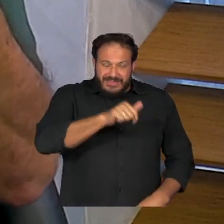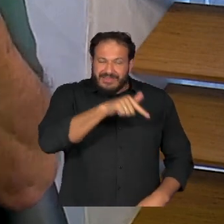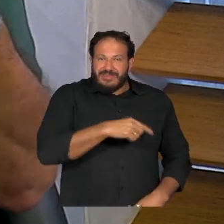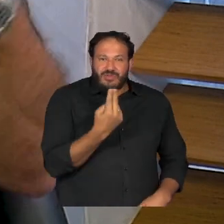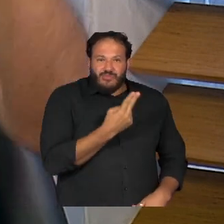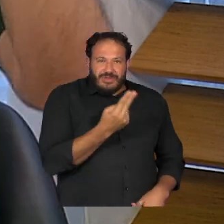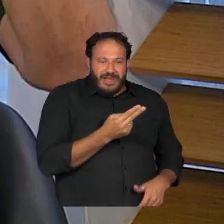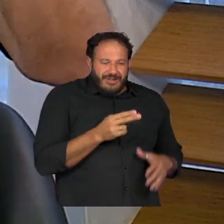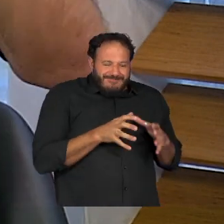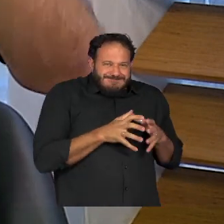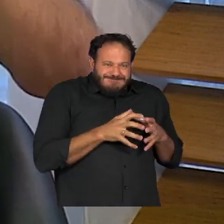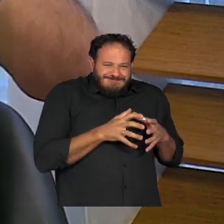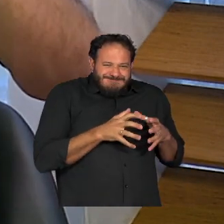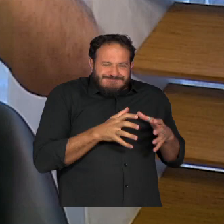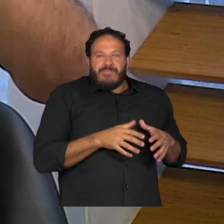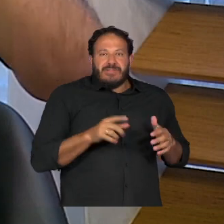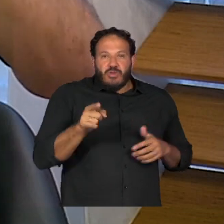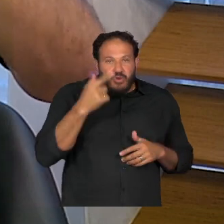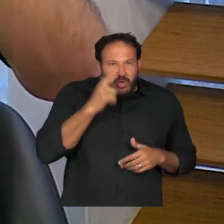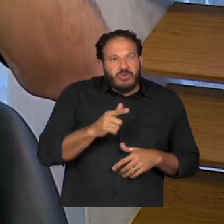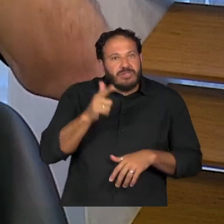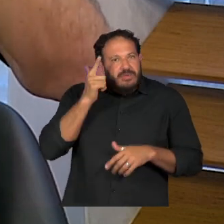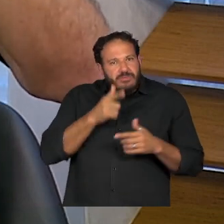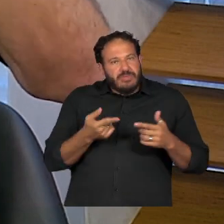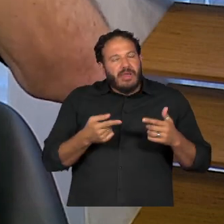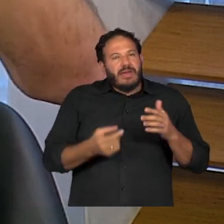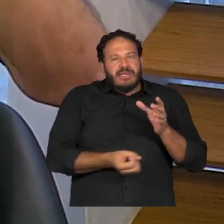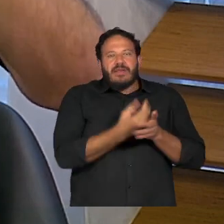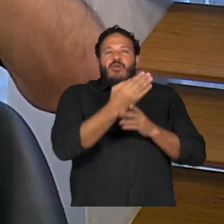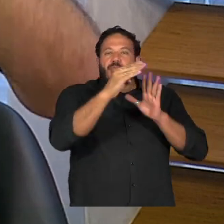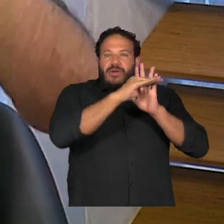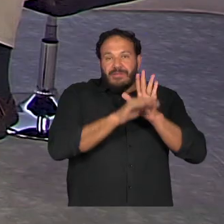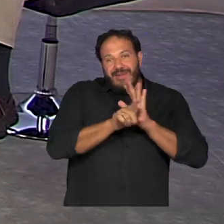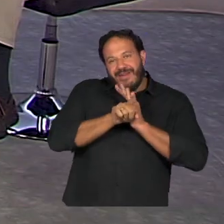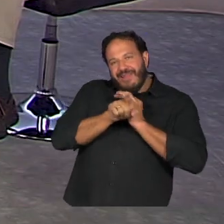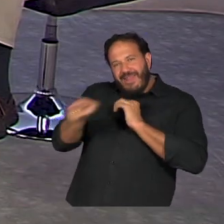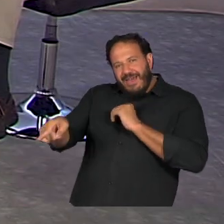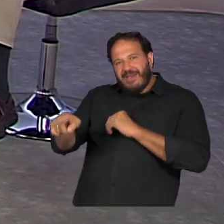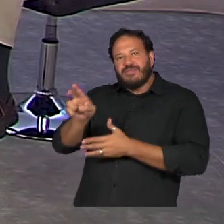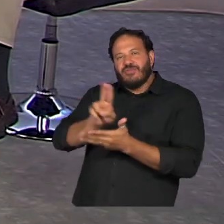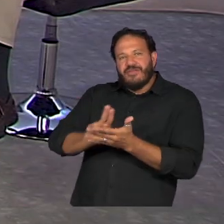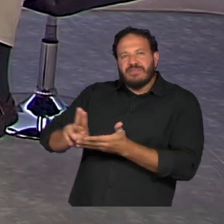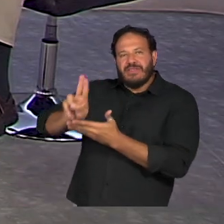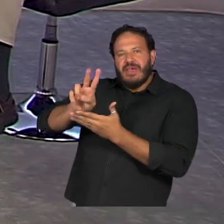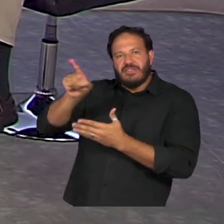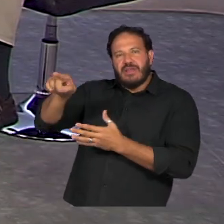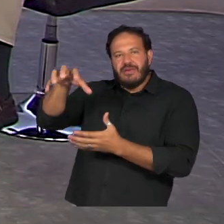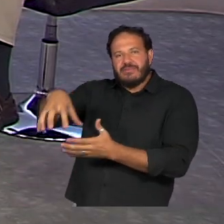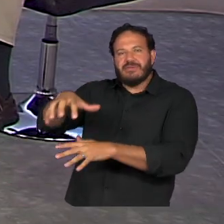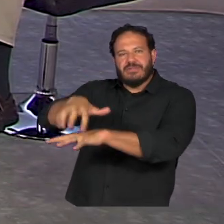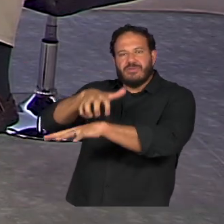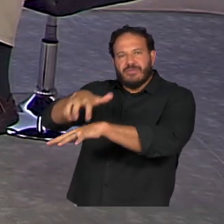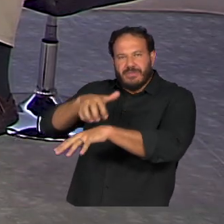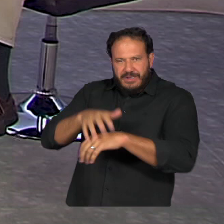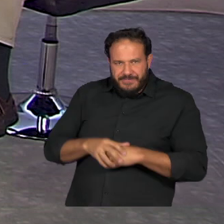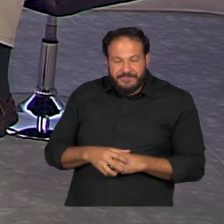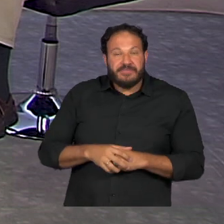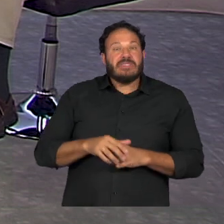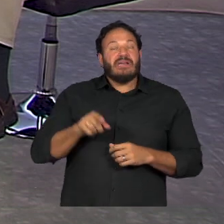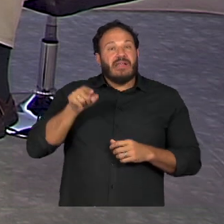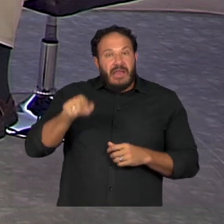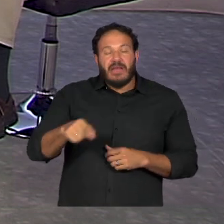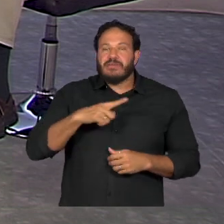pessoas Então nós desenvolvemos um programa para eles lá na Unisa nós temos também uma sala que é